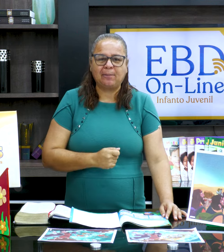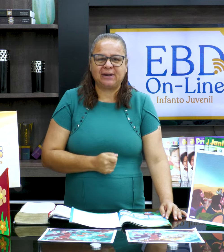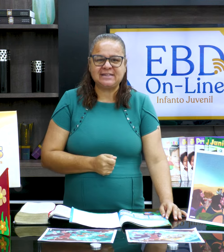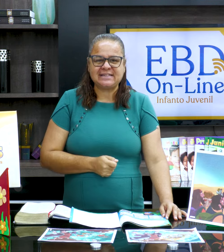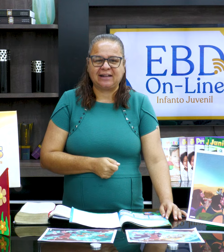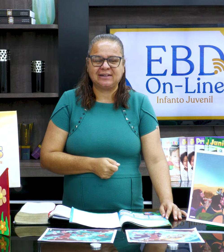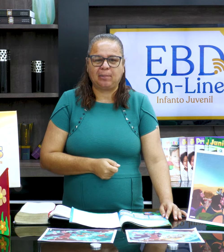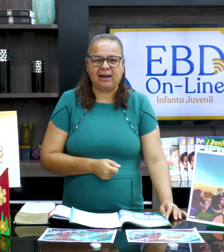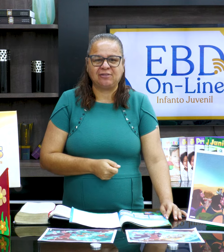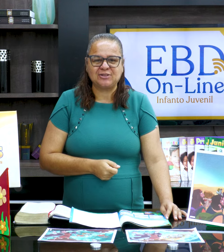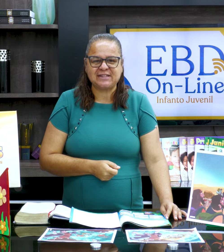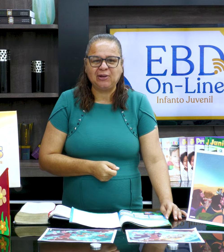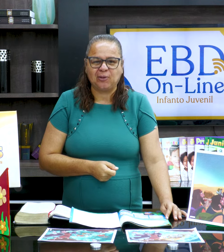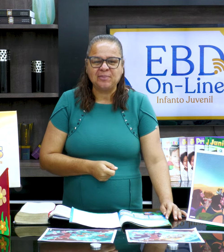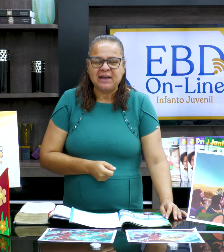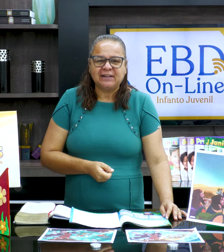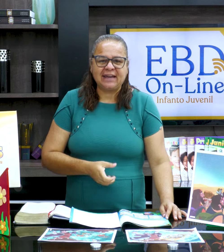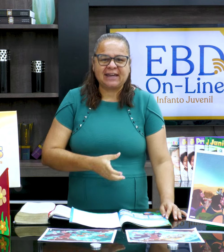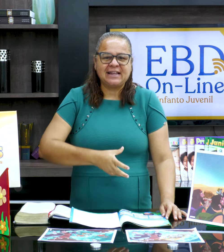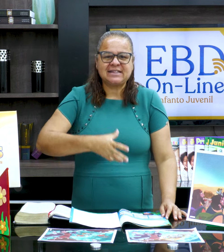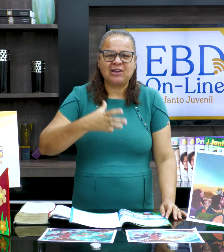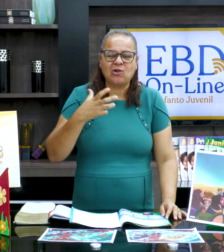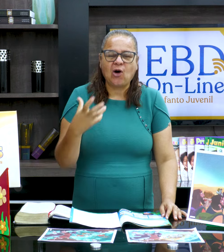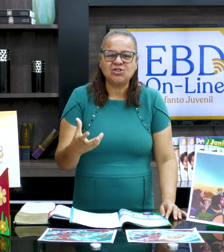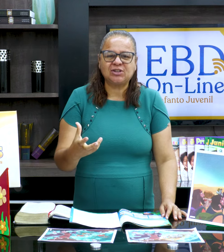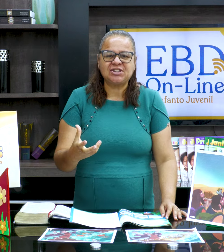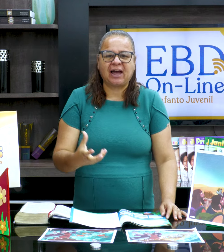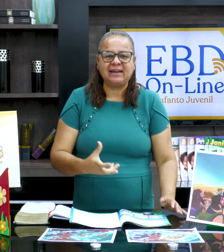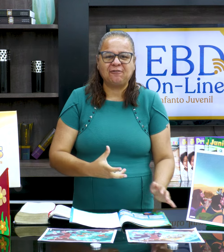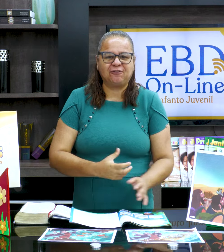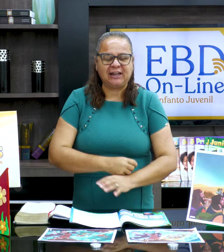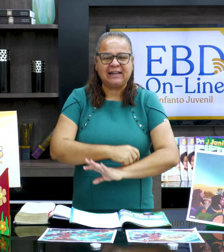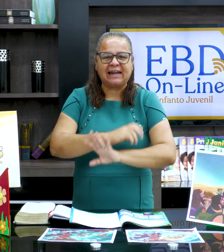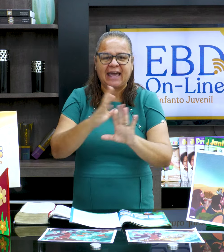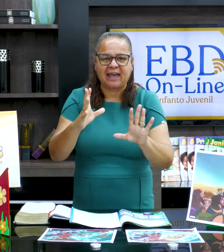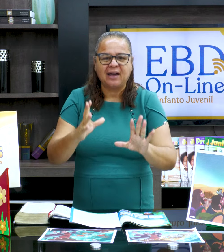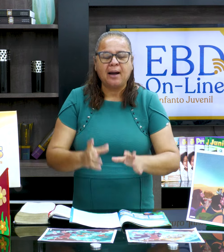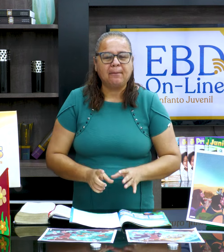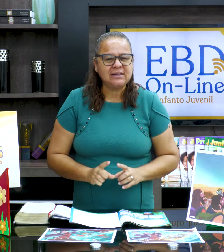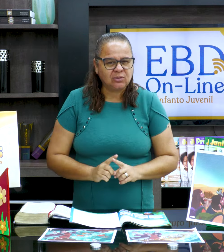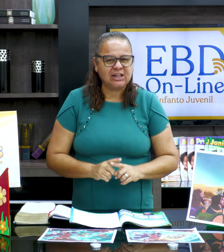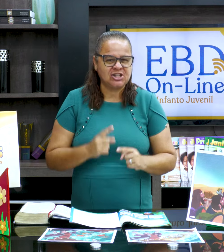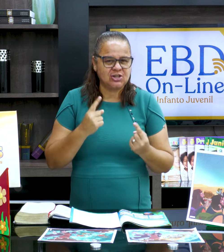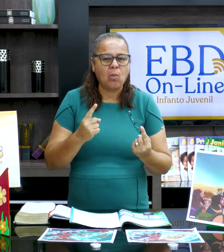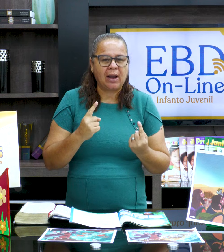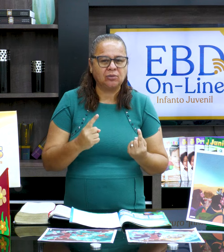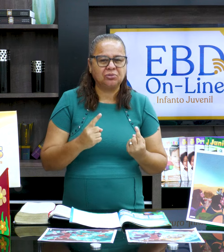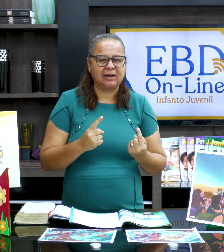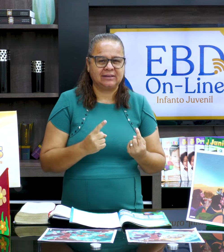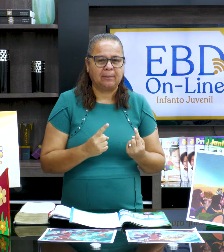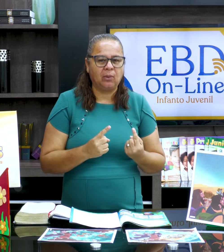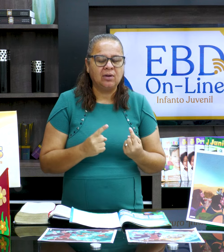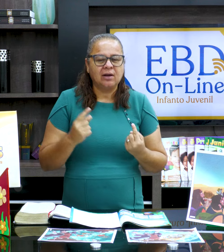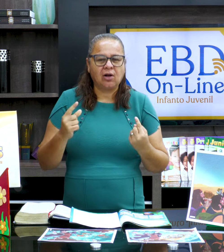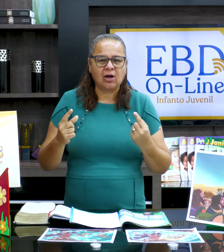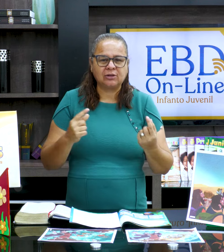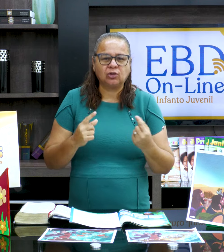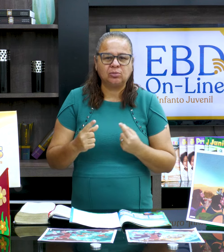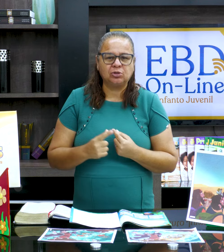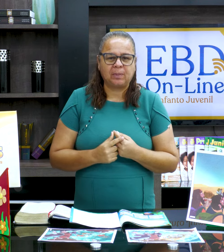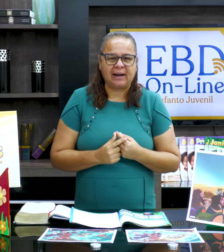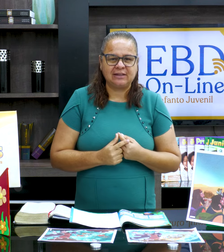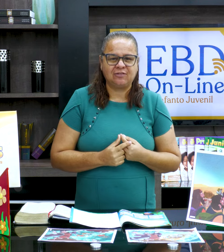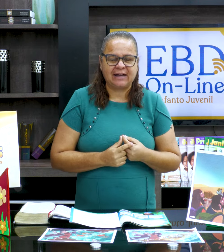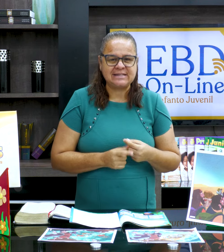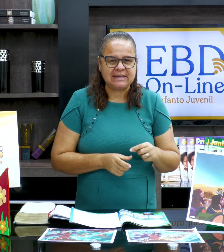mão é aprendizado da palavra do senhor tem aqueles que gostam de air na frente ler mas não deixa só um aluno ler Tá bom coloca